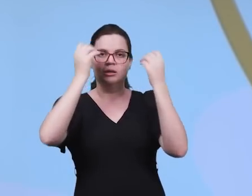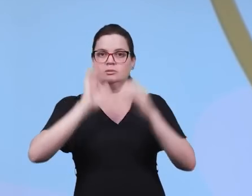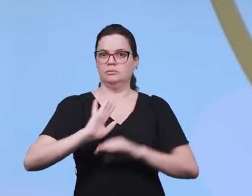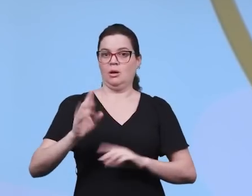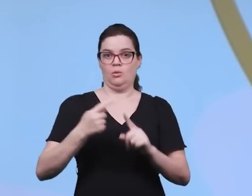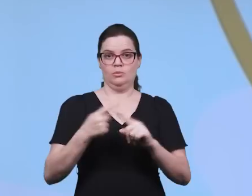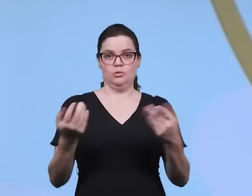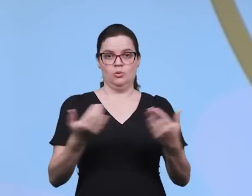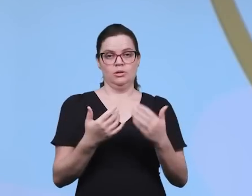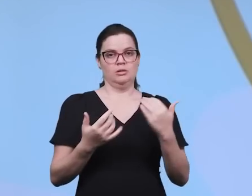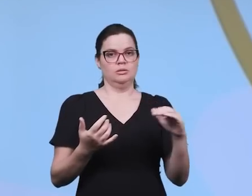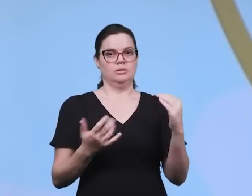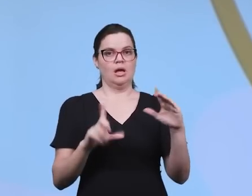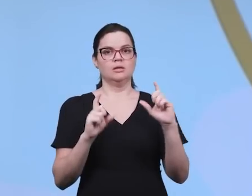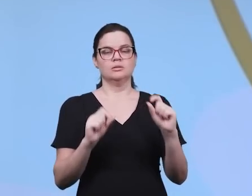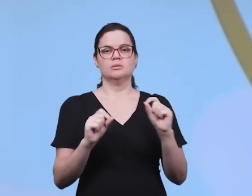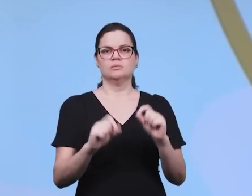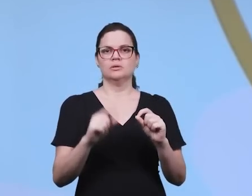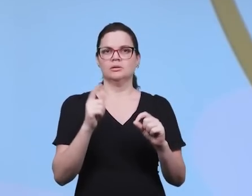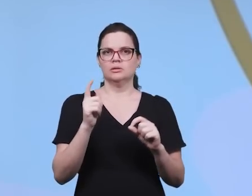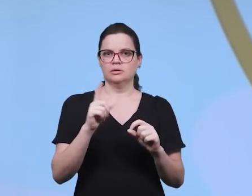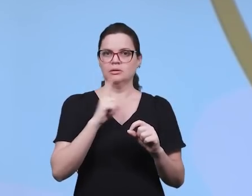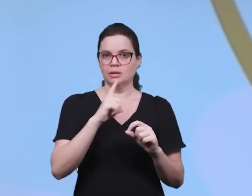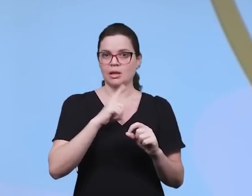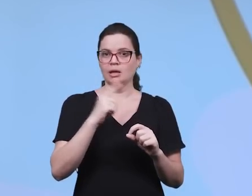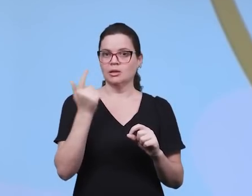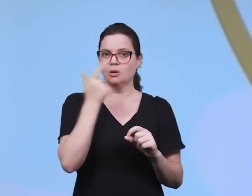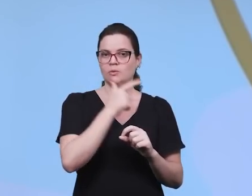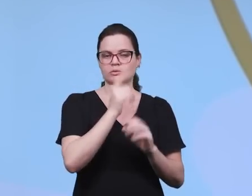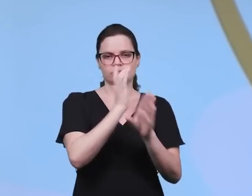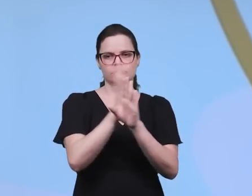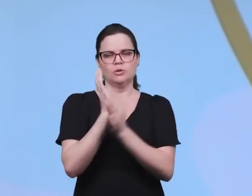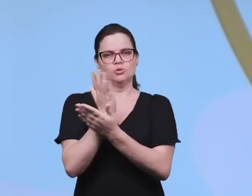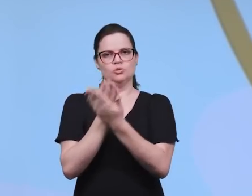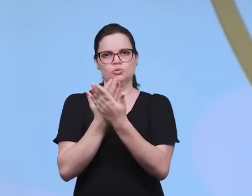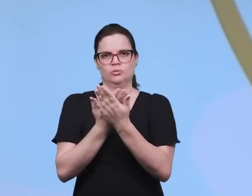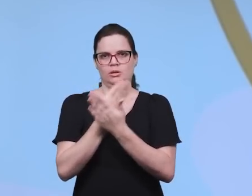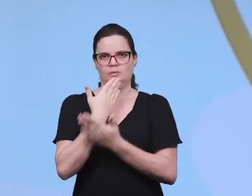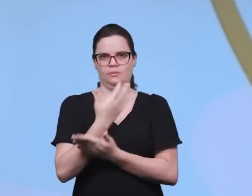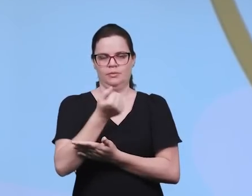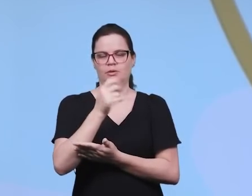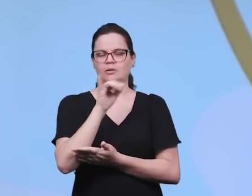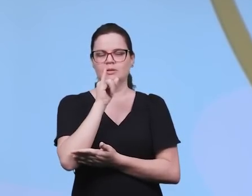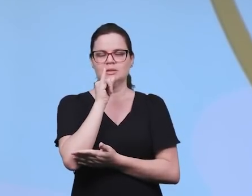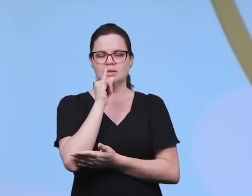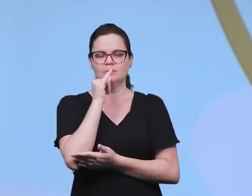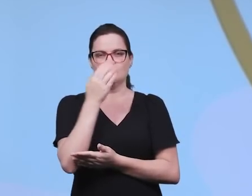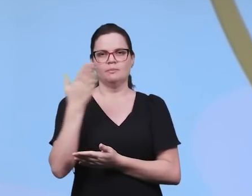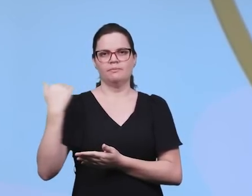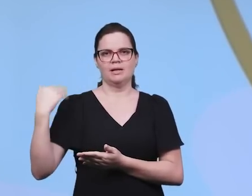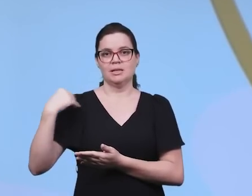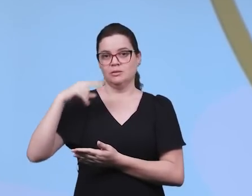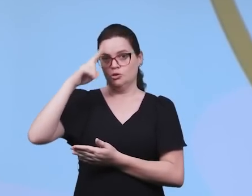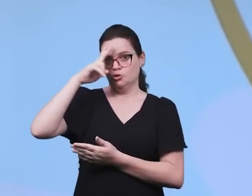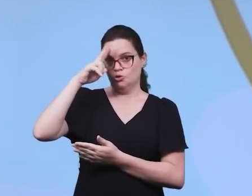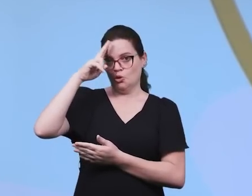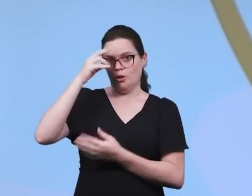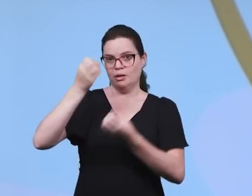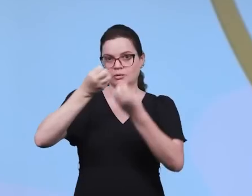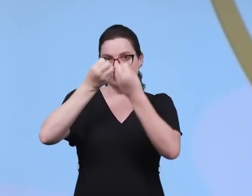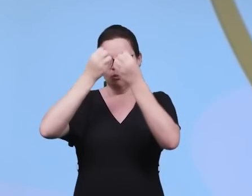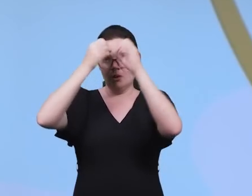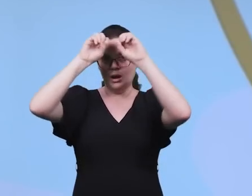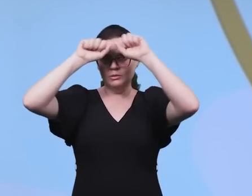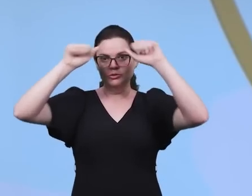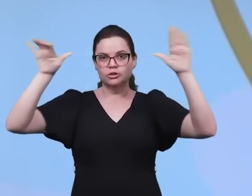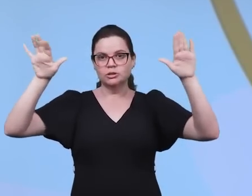verdade é que a ciência hoje ela está filtrando isso melhor. Né? Se a gente for pegar o histórico de como o autismo era visto antigamente, nós vamos ter